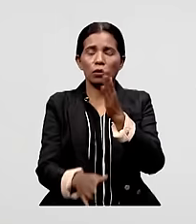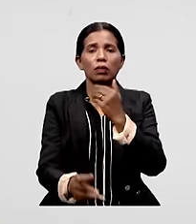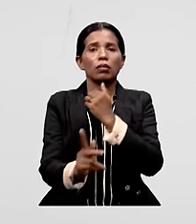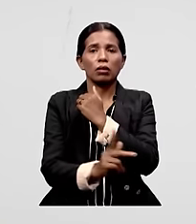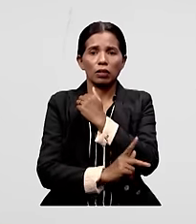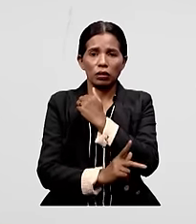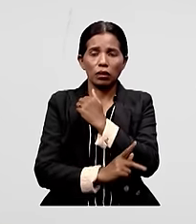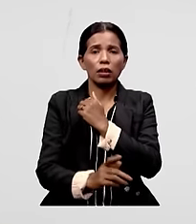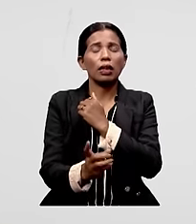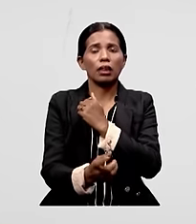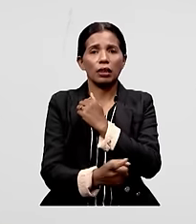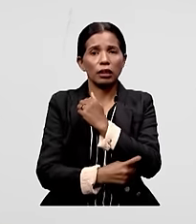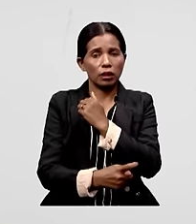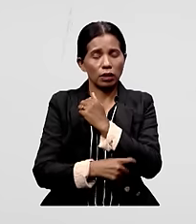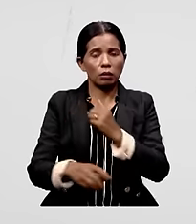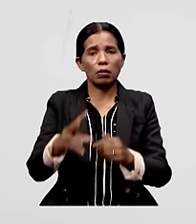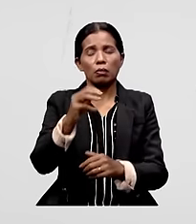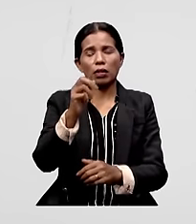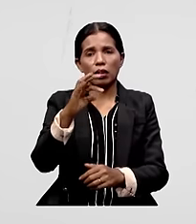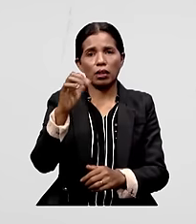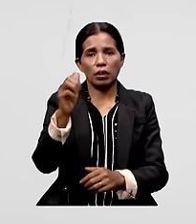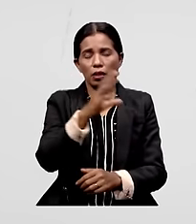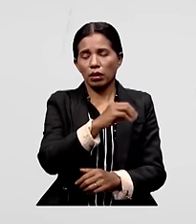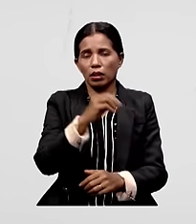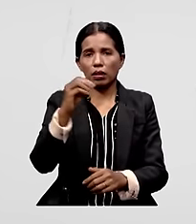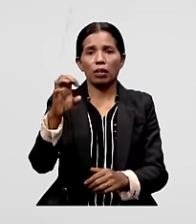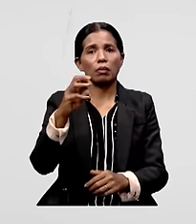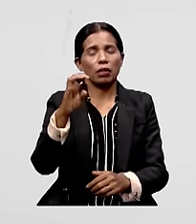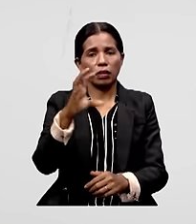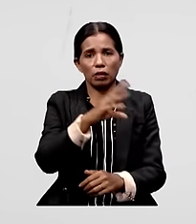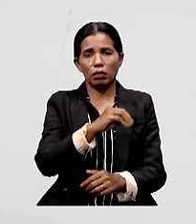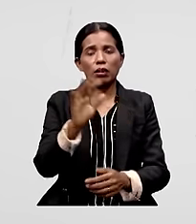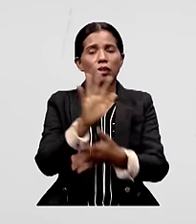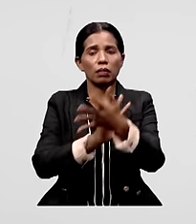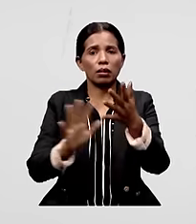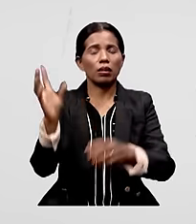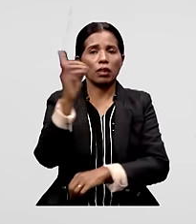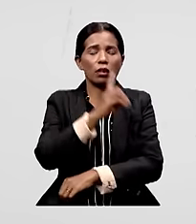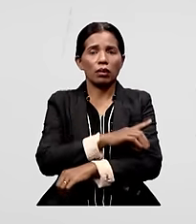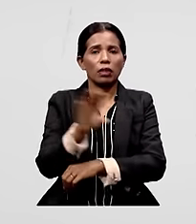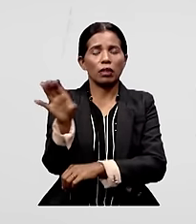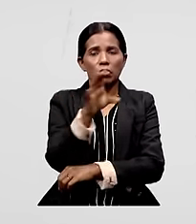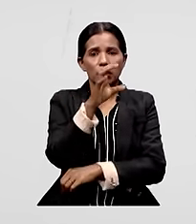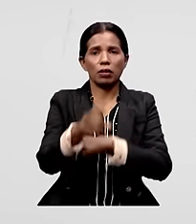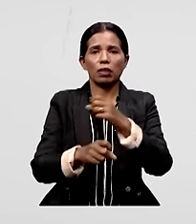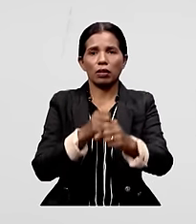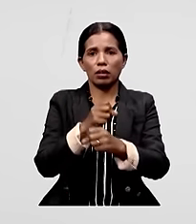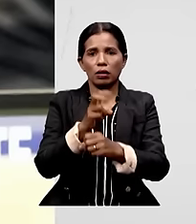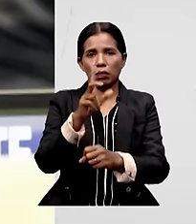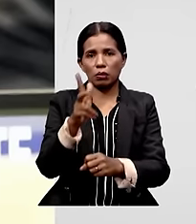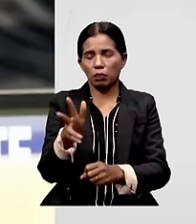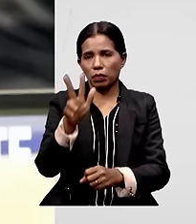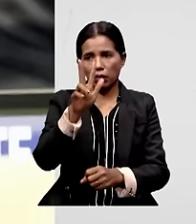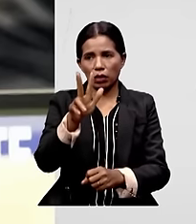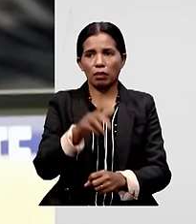Valéria Pires no Madalena Fernandes Melo Ranjam Costa Soares e a celebração Loro Natal tinha rua Ronaldo Recintolo.